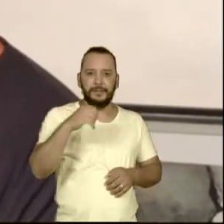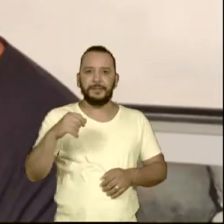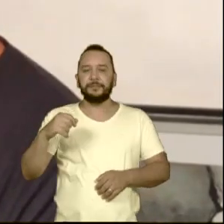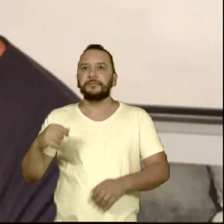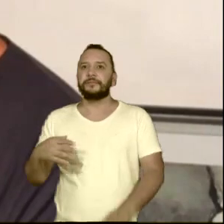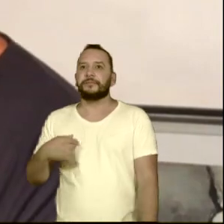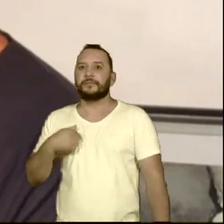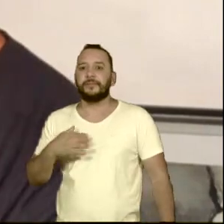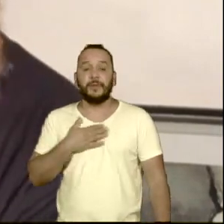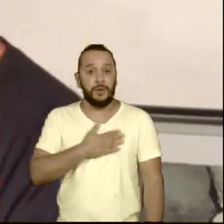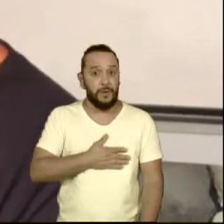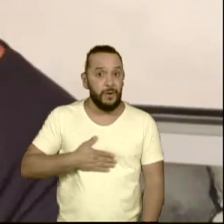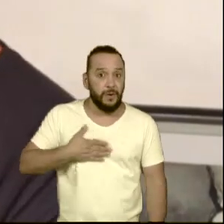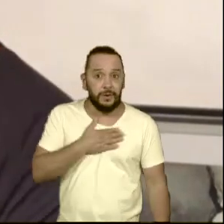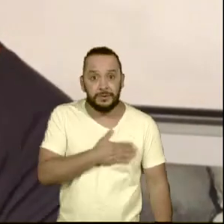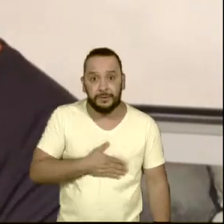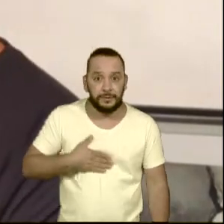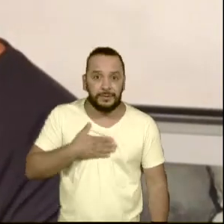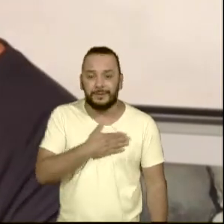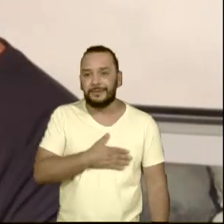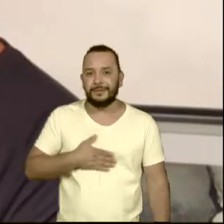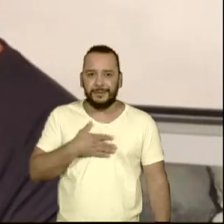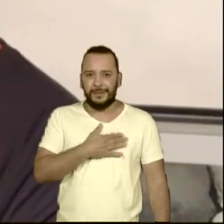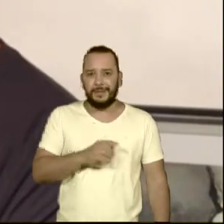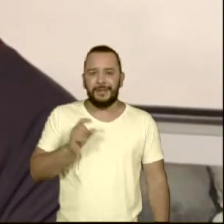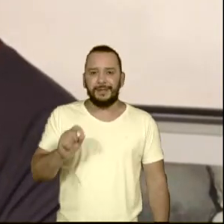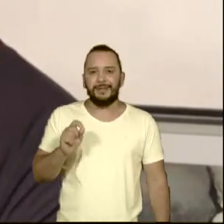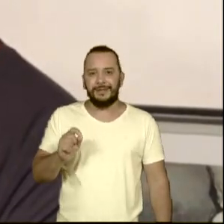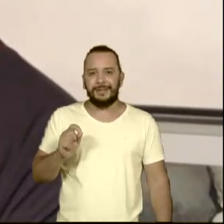Eu gosto muito de